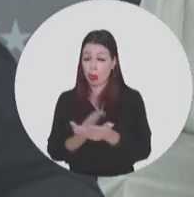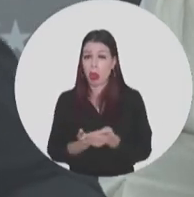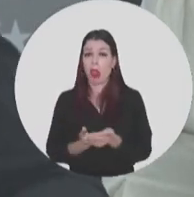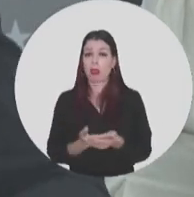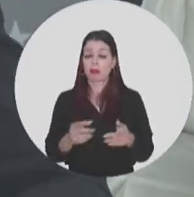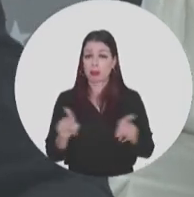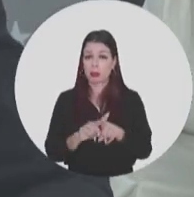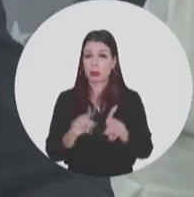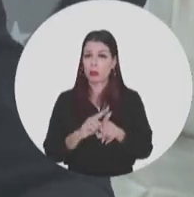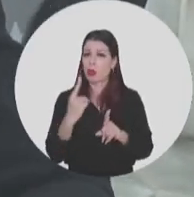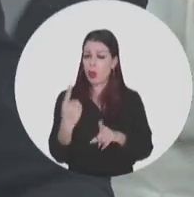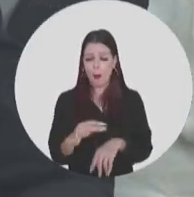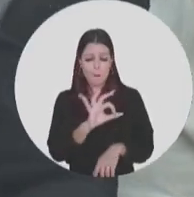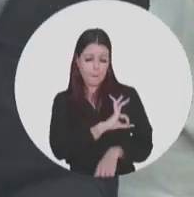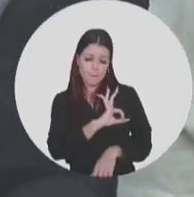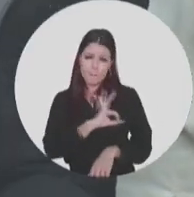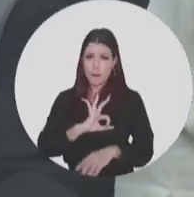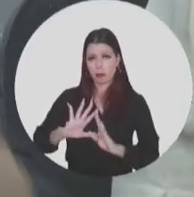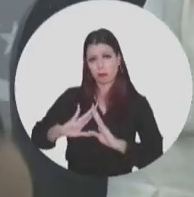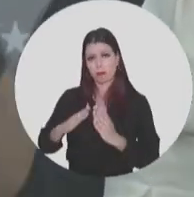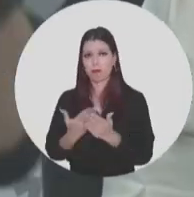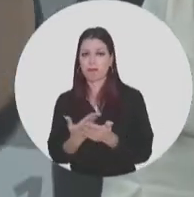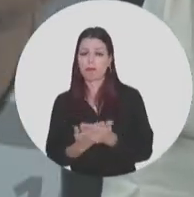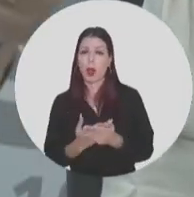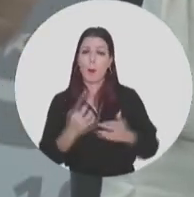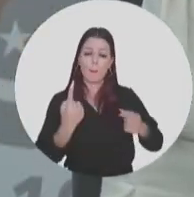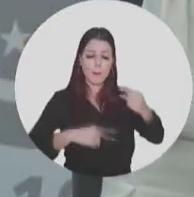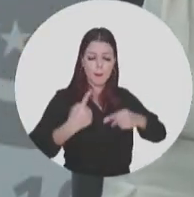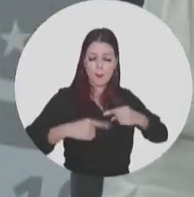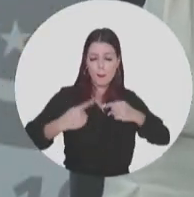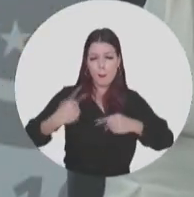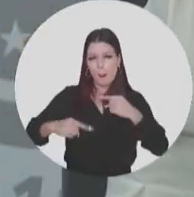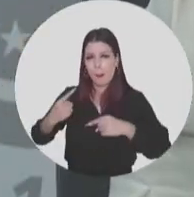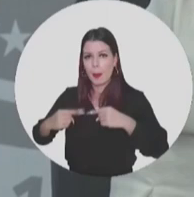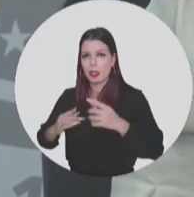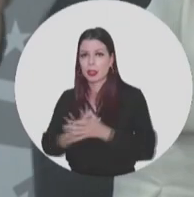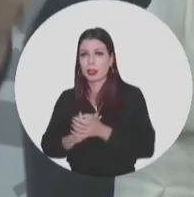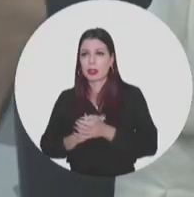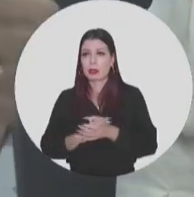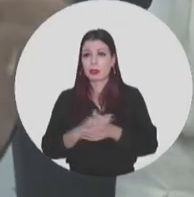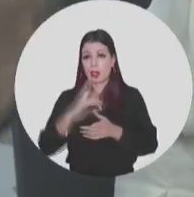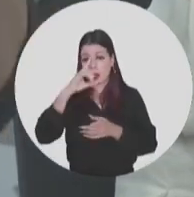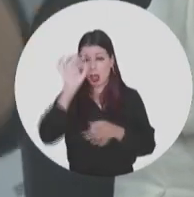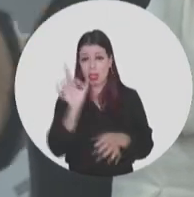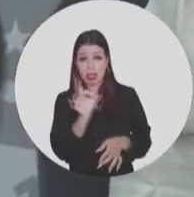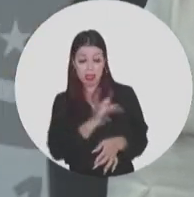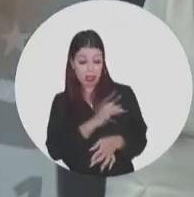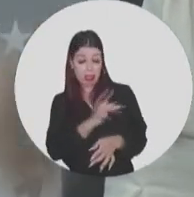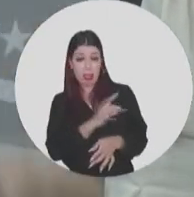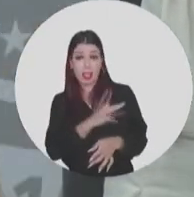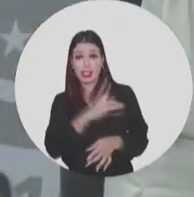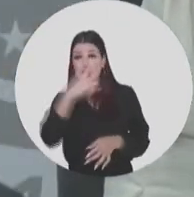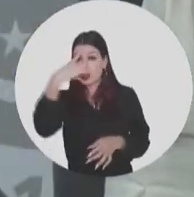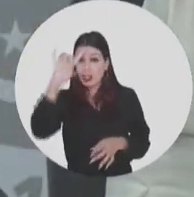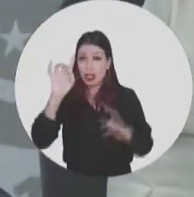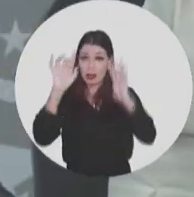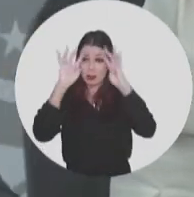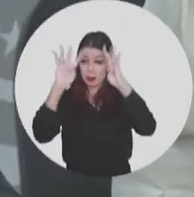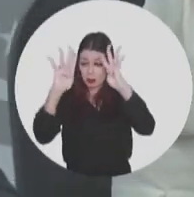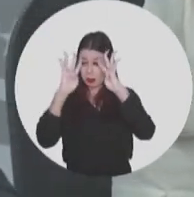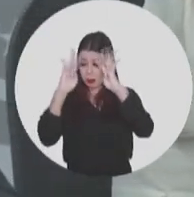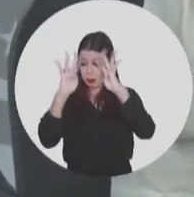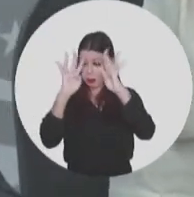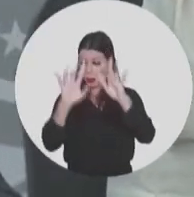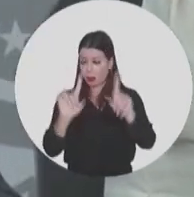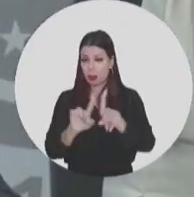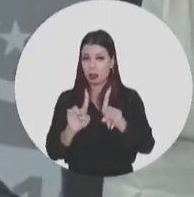minutos, profissionais de segurança já estarão no local para atuar e promover a segurança ali dos alunos neste momento. Também